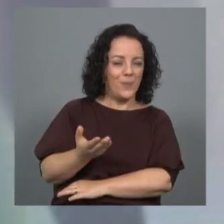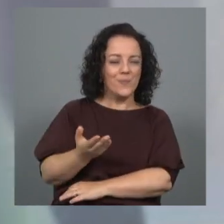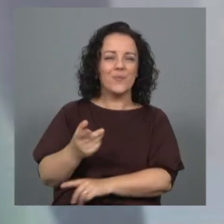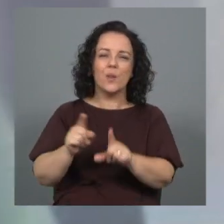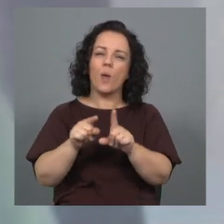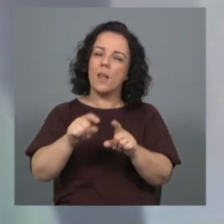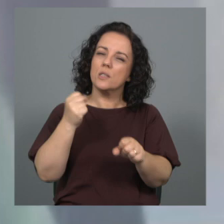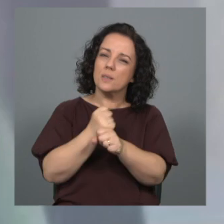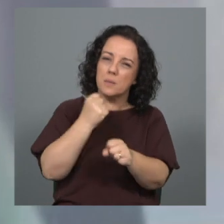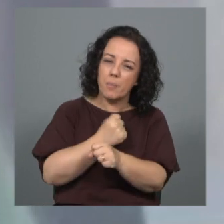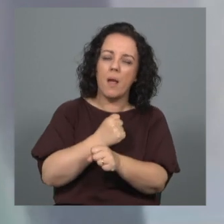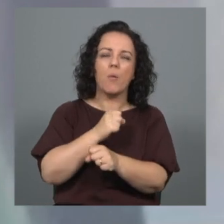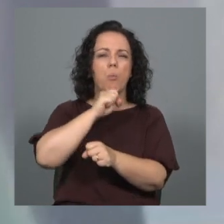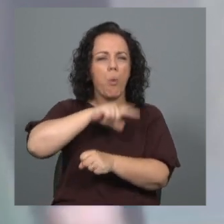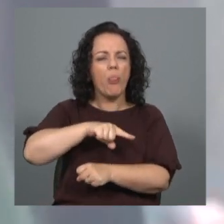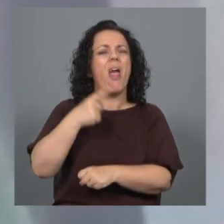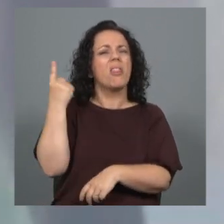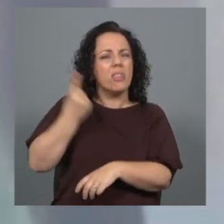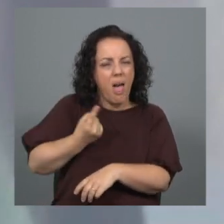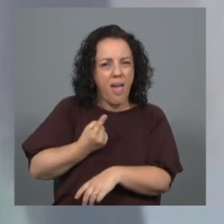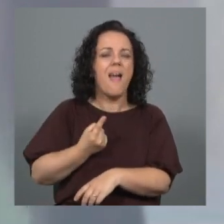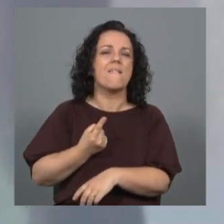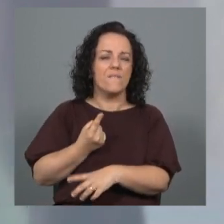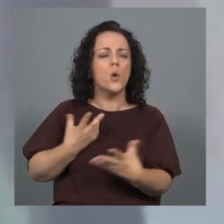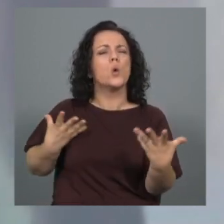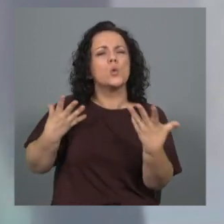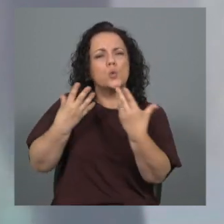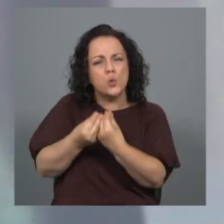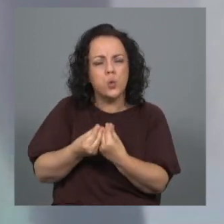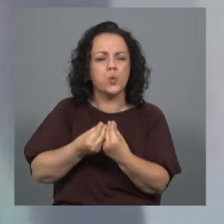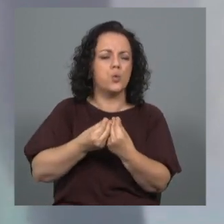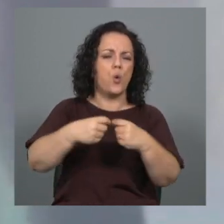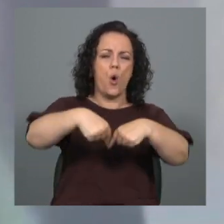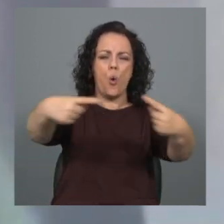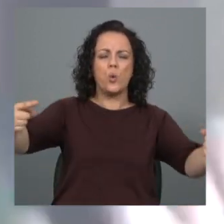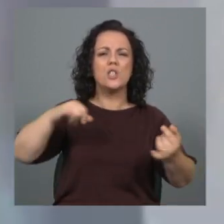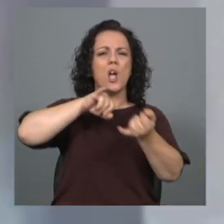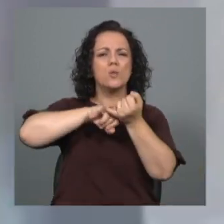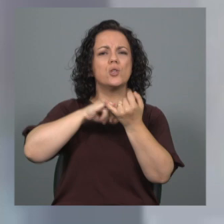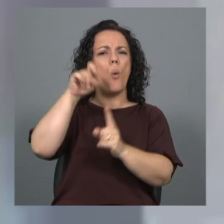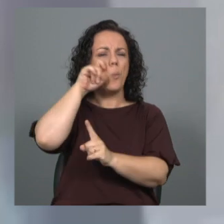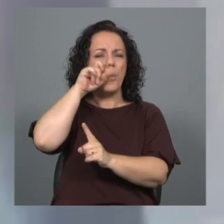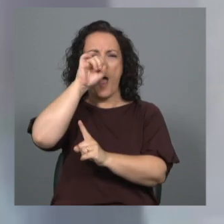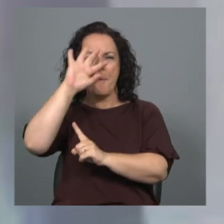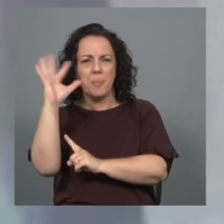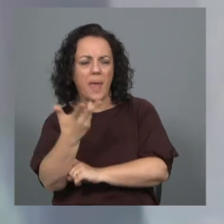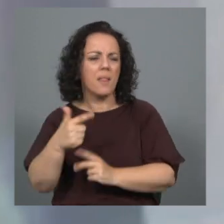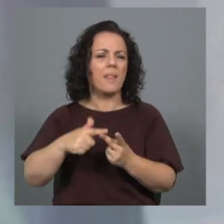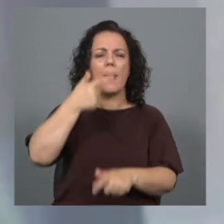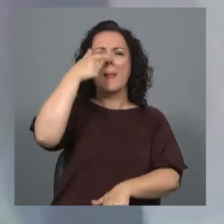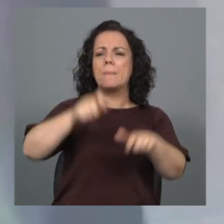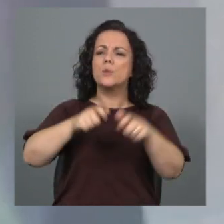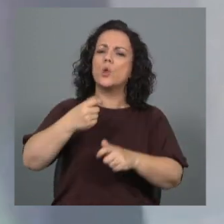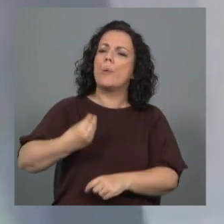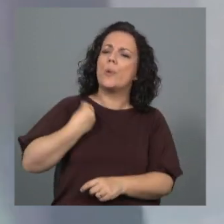trabalho pode e deve ser feito em conjunto com outras organizações de defesa do ambiente, com outras pessoas preocupadas com o meio